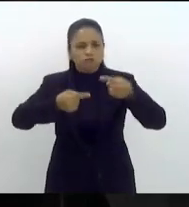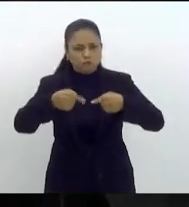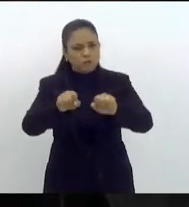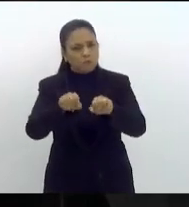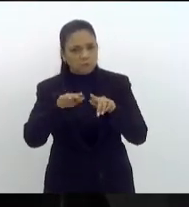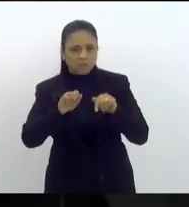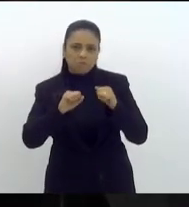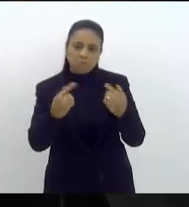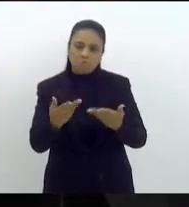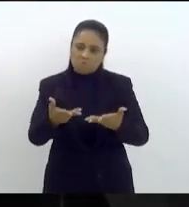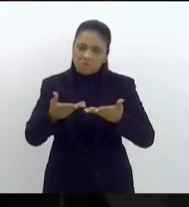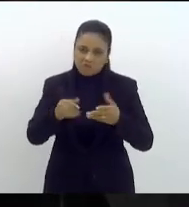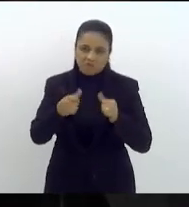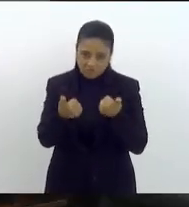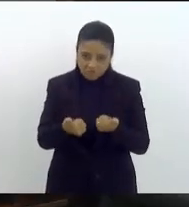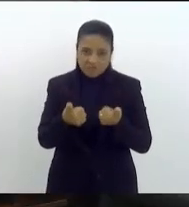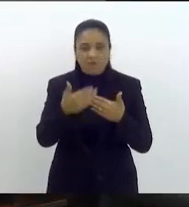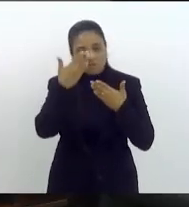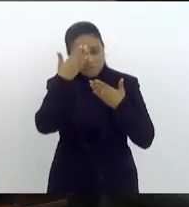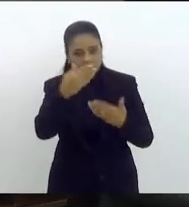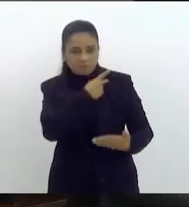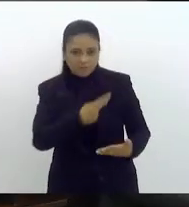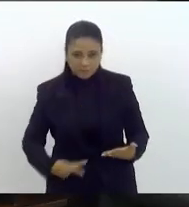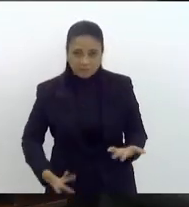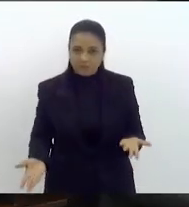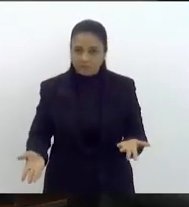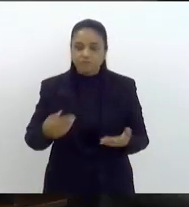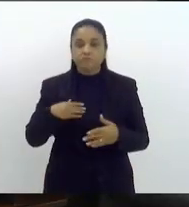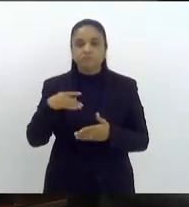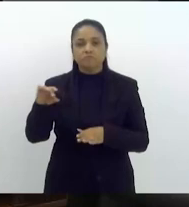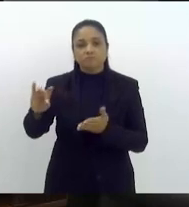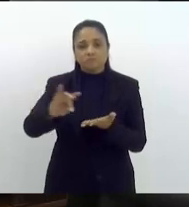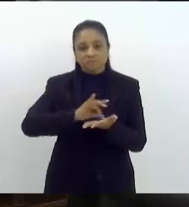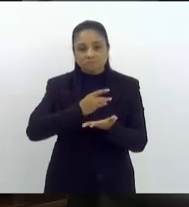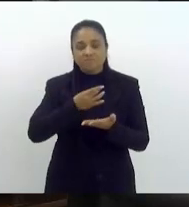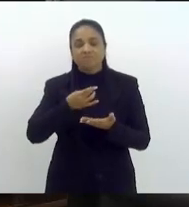bem-vinda muito obrigado senhora Presidente Deputado Luiz Paulo próximo escrito